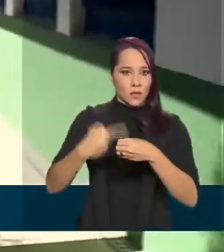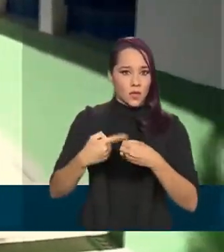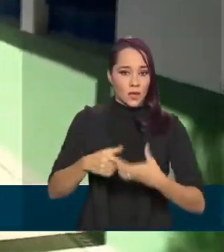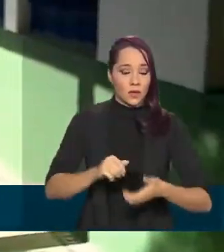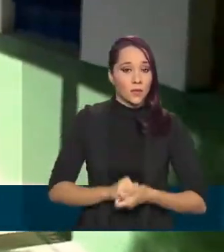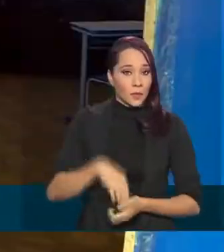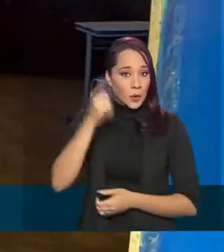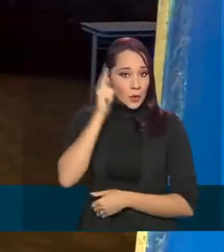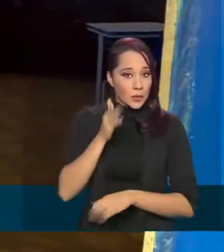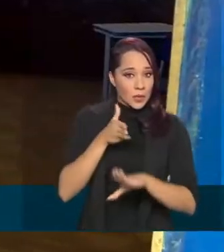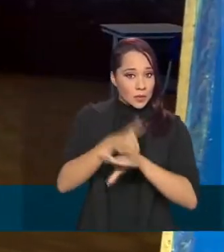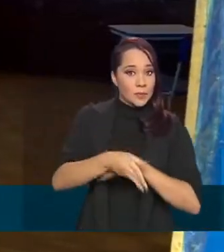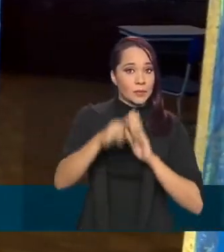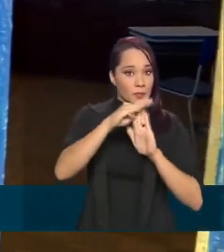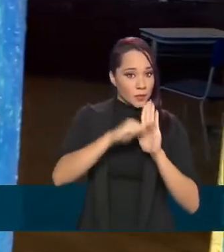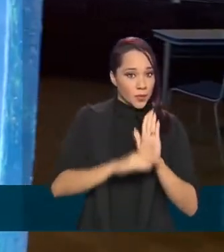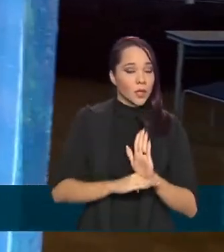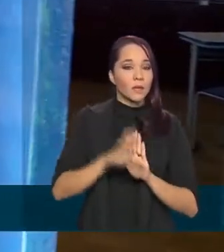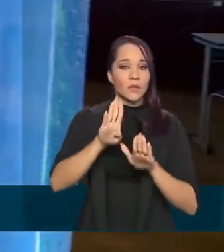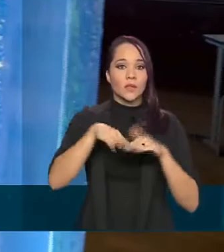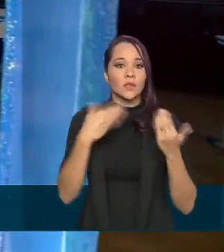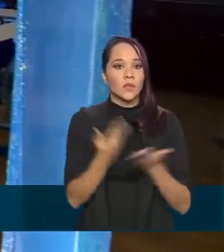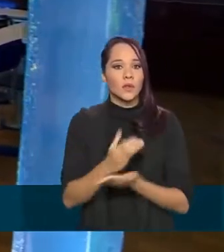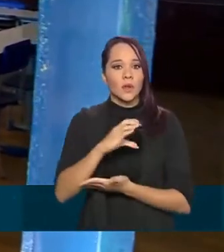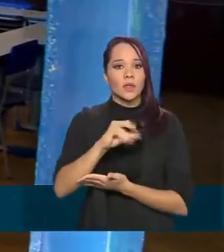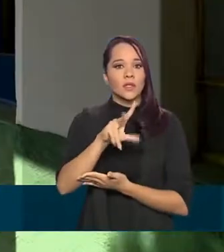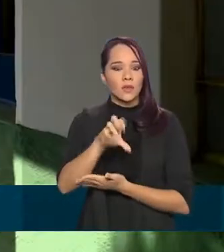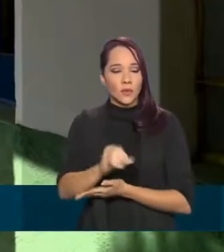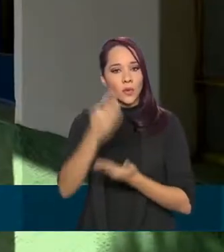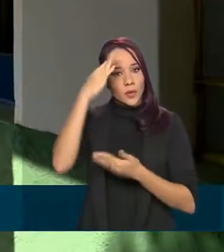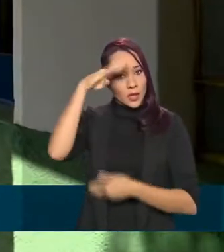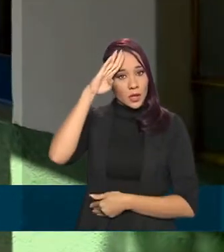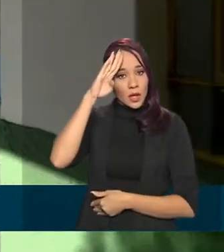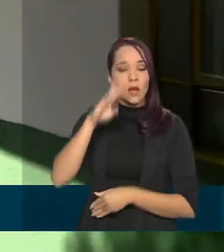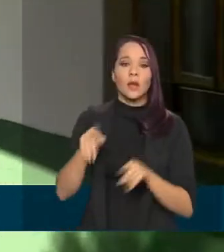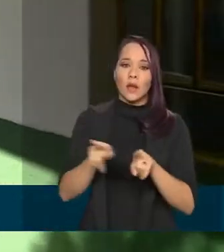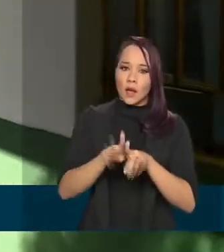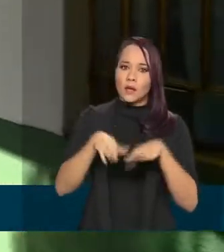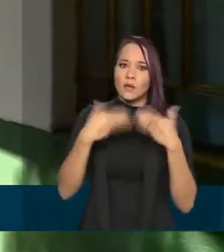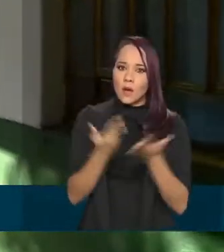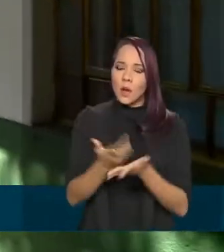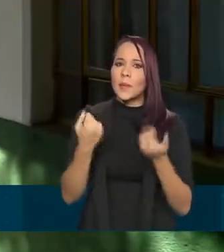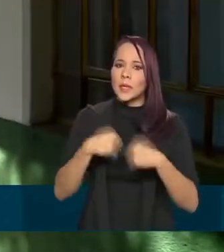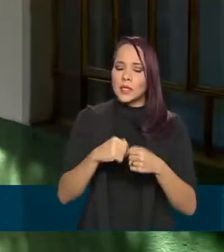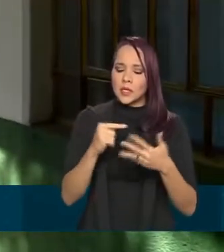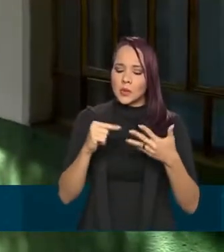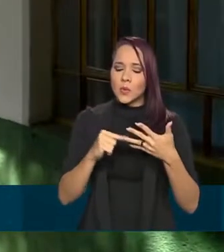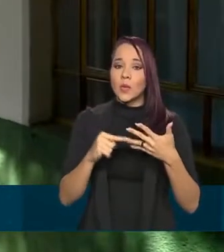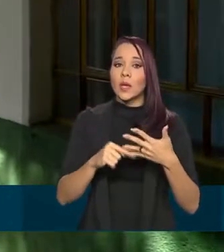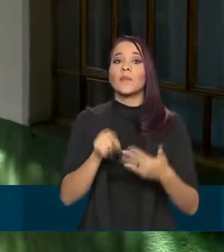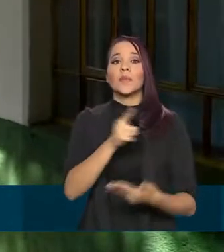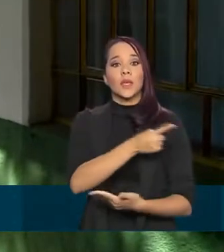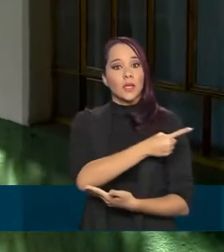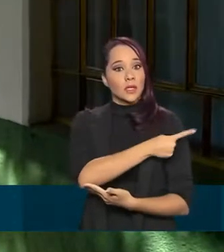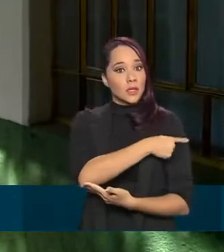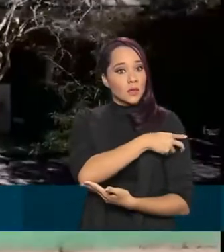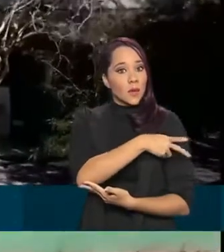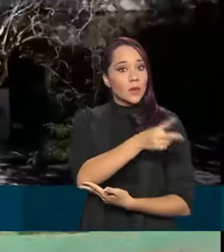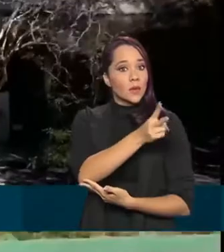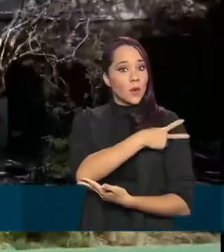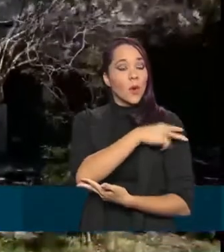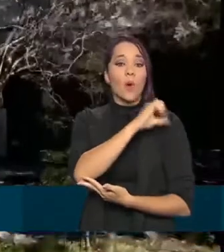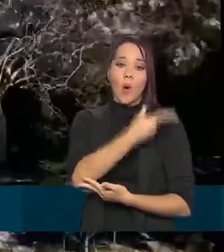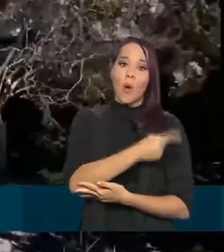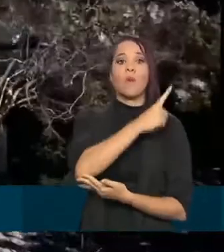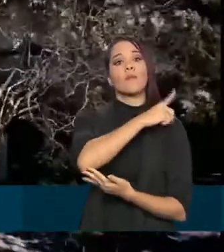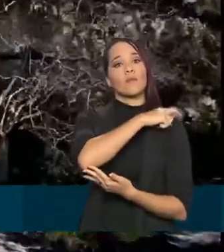Para participar desse programa de escola cívico-militar também, a escola deve oferecer o ensino fundamental 2 ou